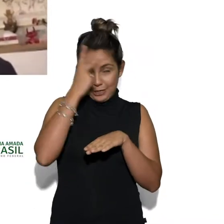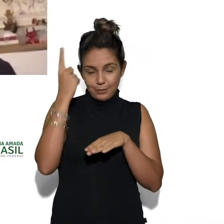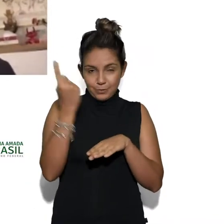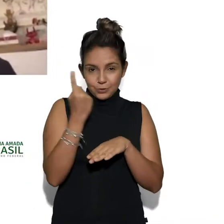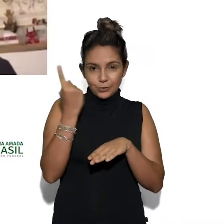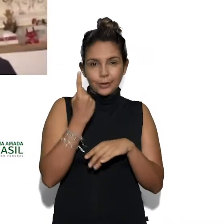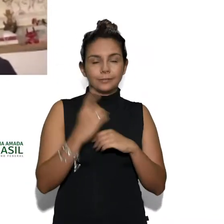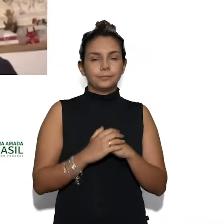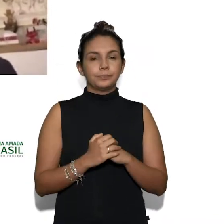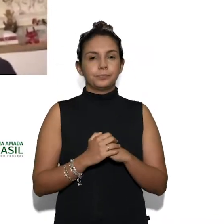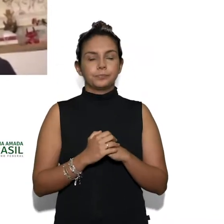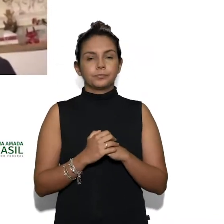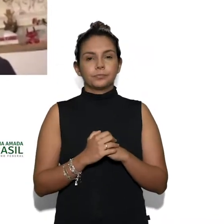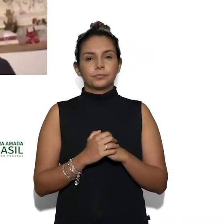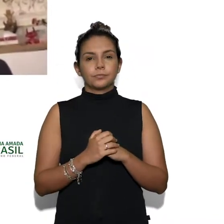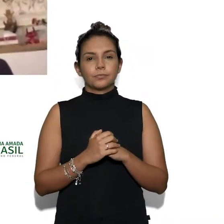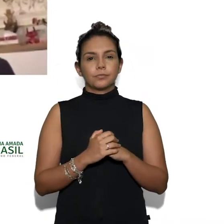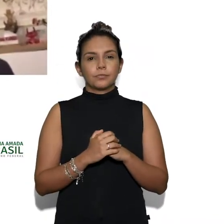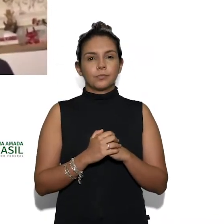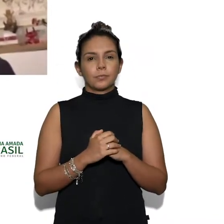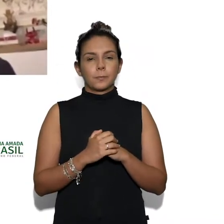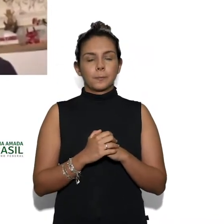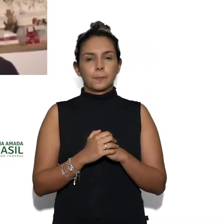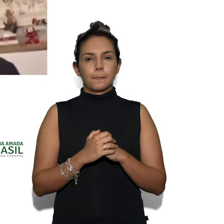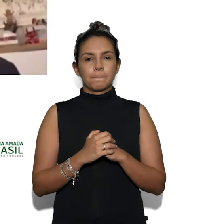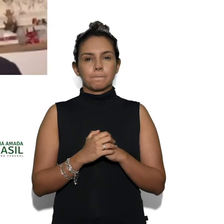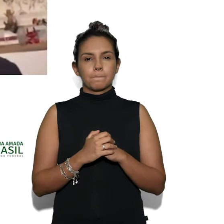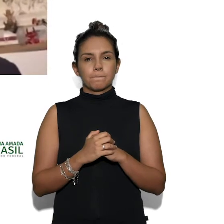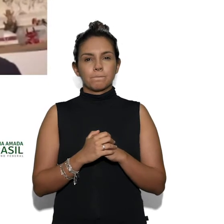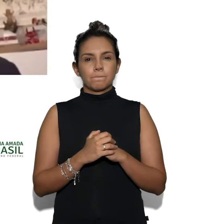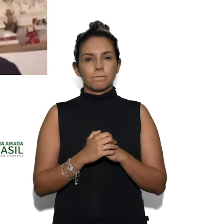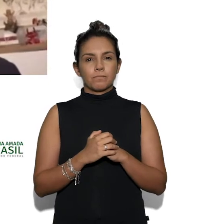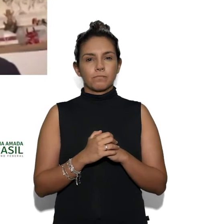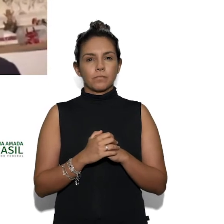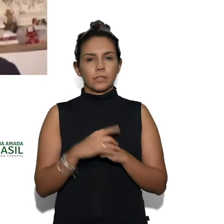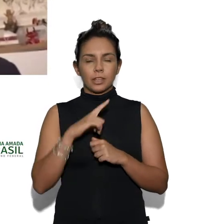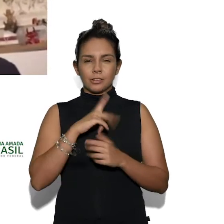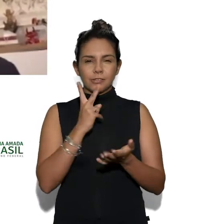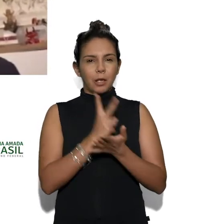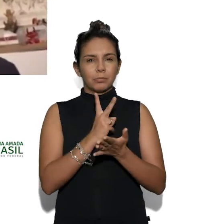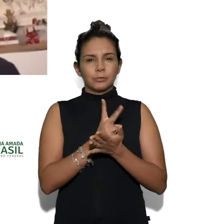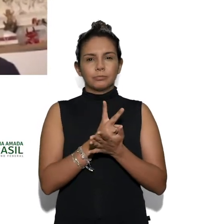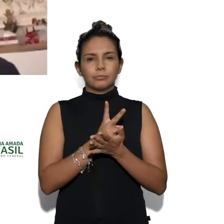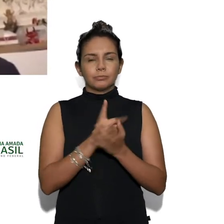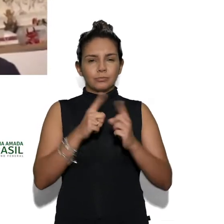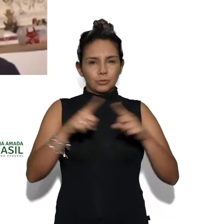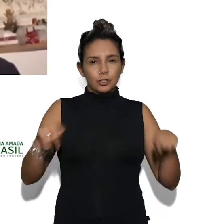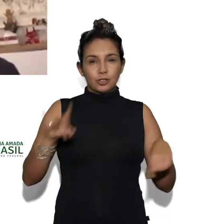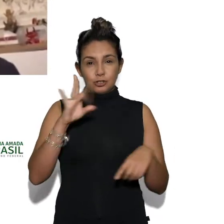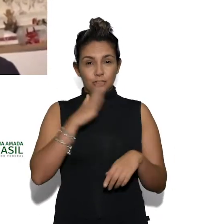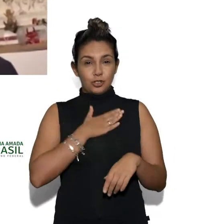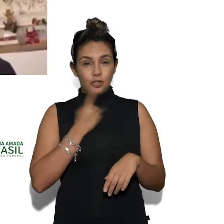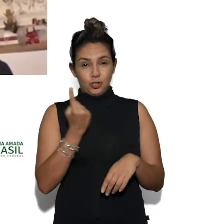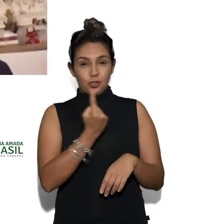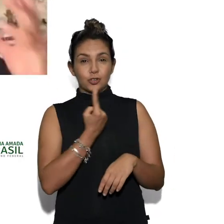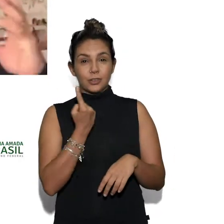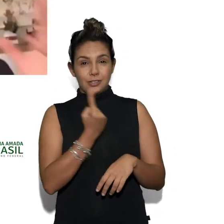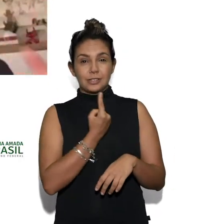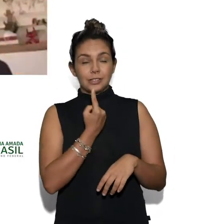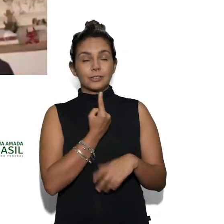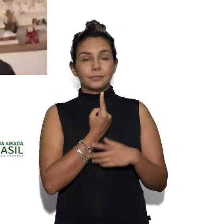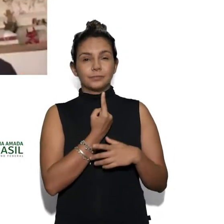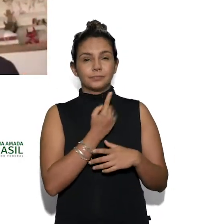das pessoas. Eu tenho uma propensão para estar sempre num espaço só meu,